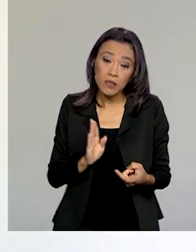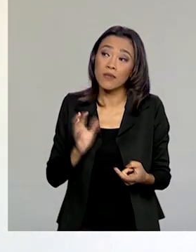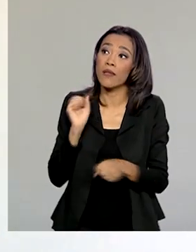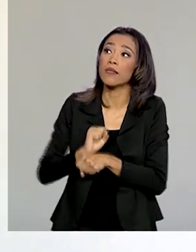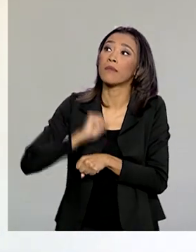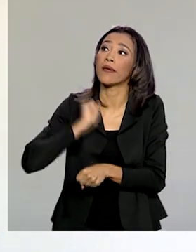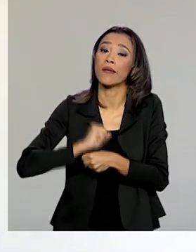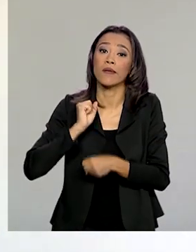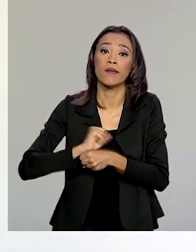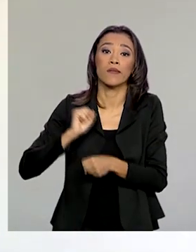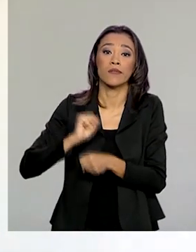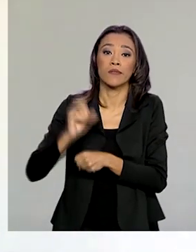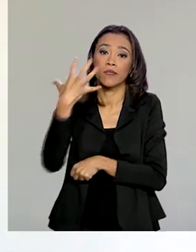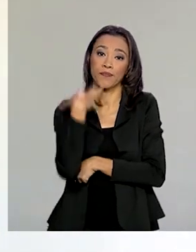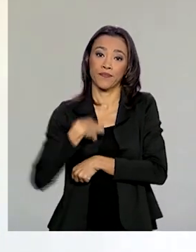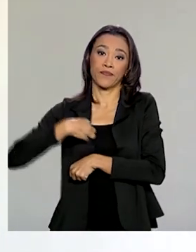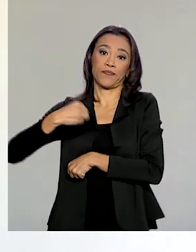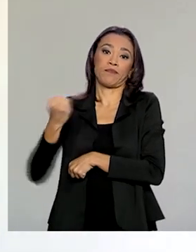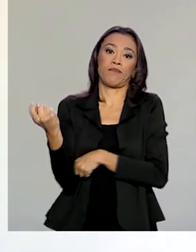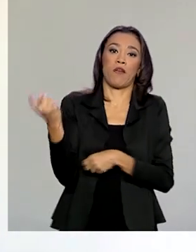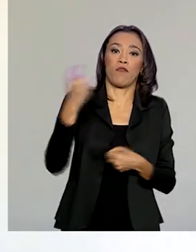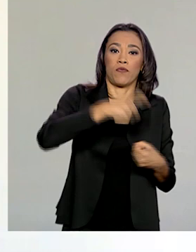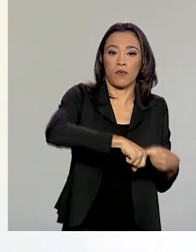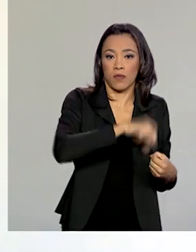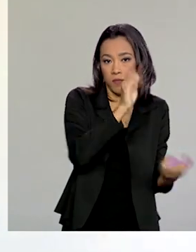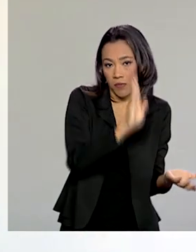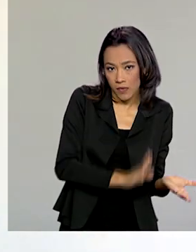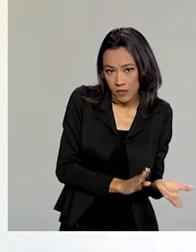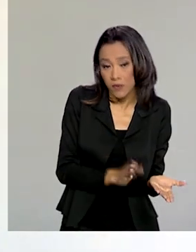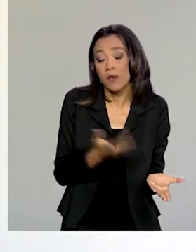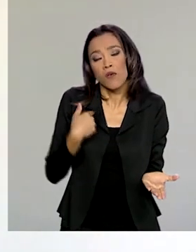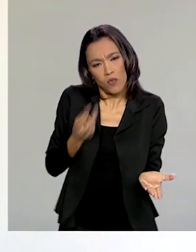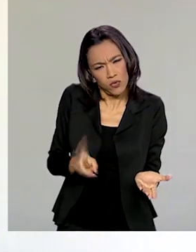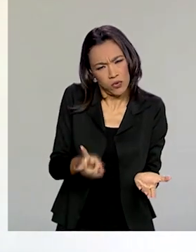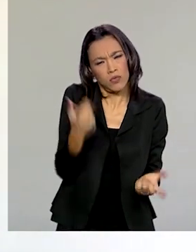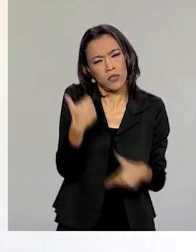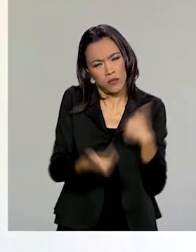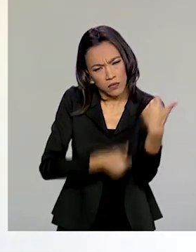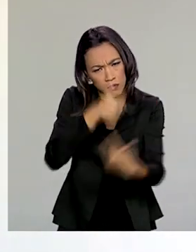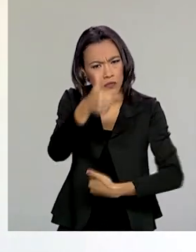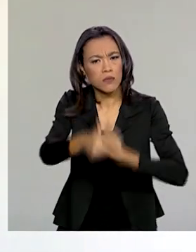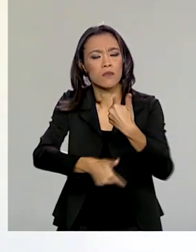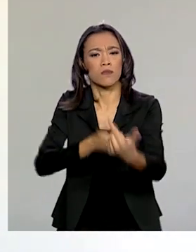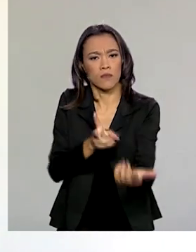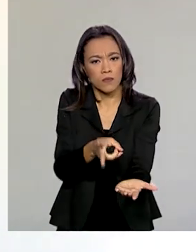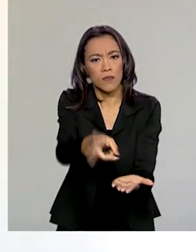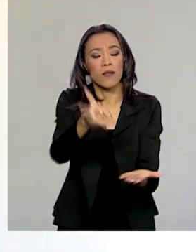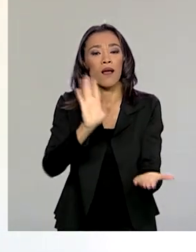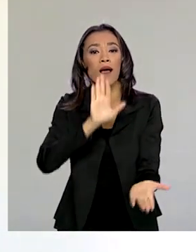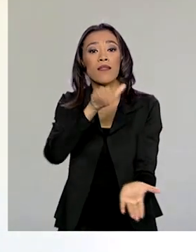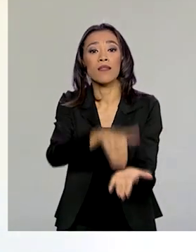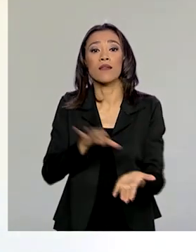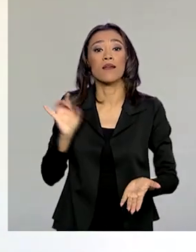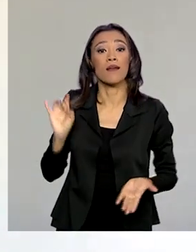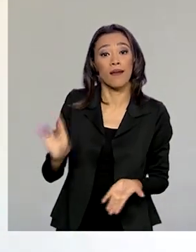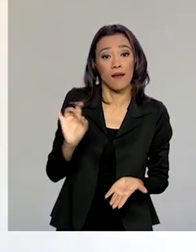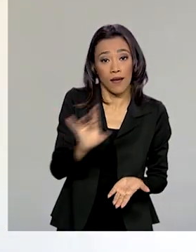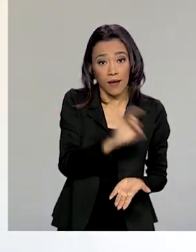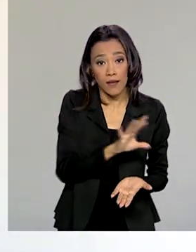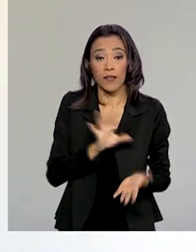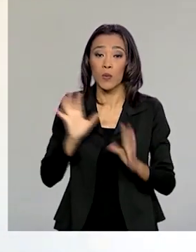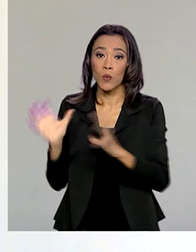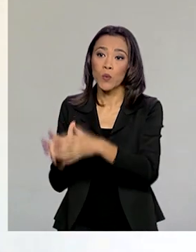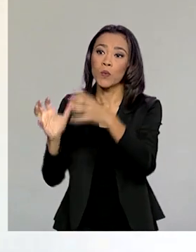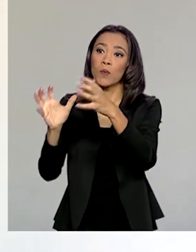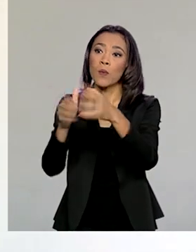a repatriação. O trabalho continua sendo feito e será incensante até que cada um dos brasileiros